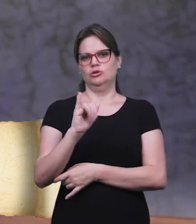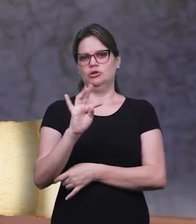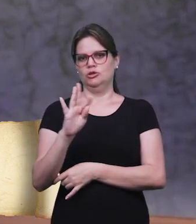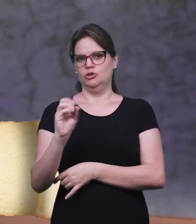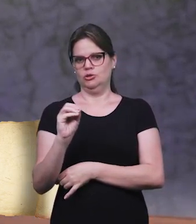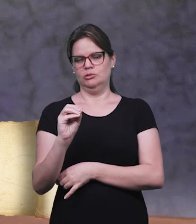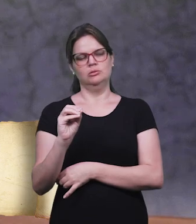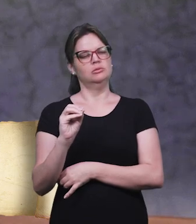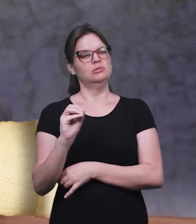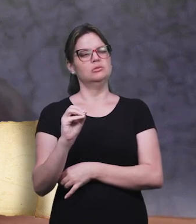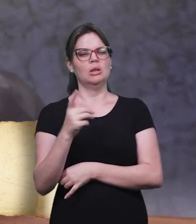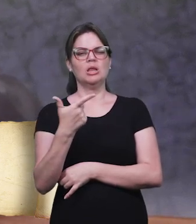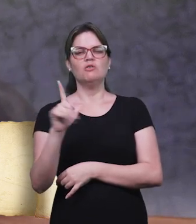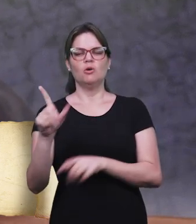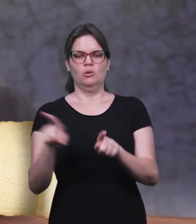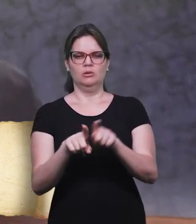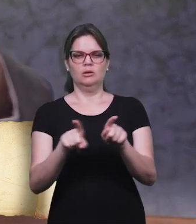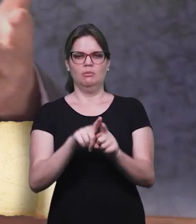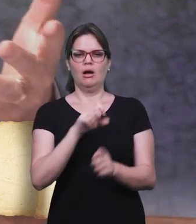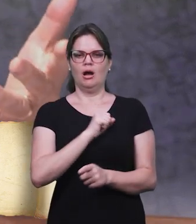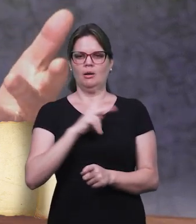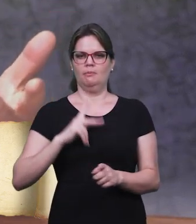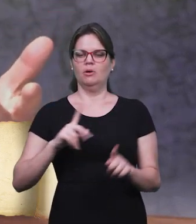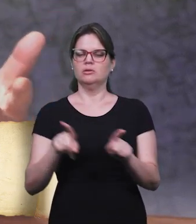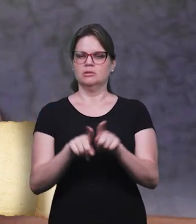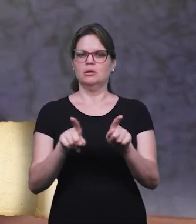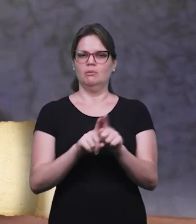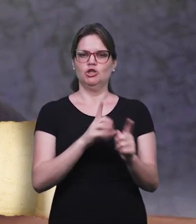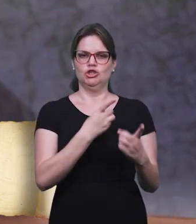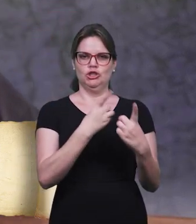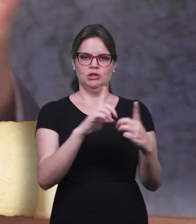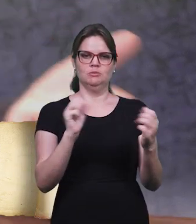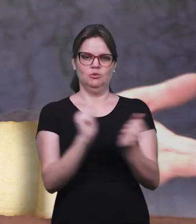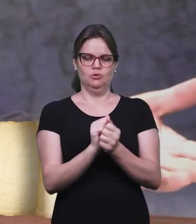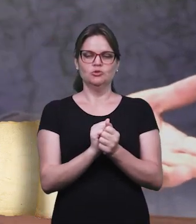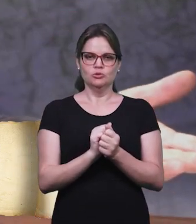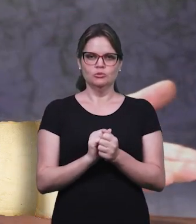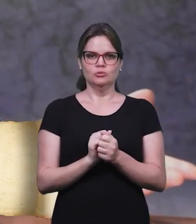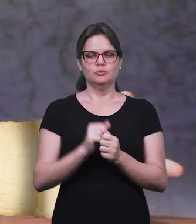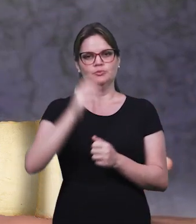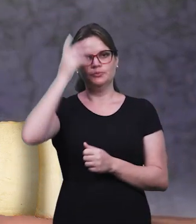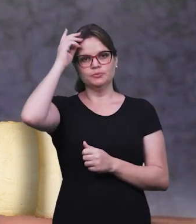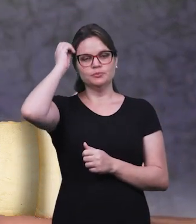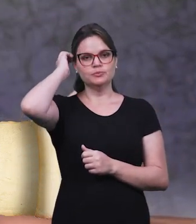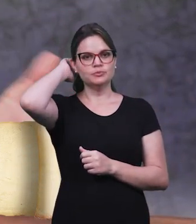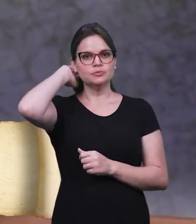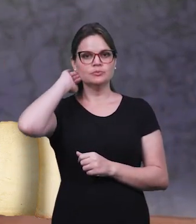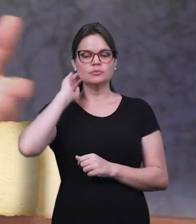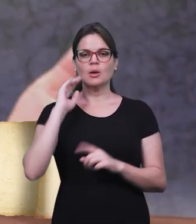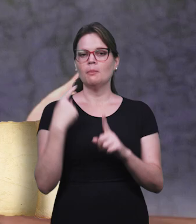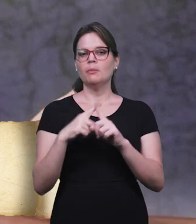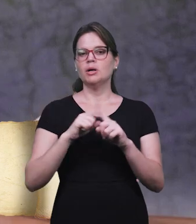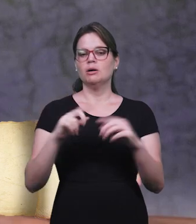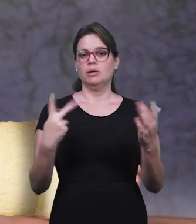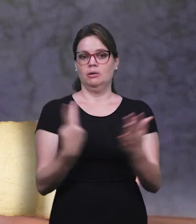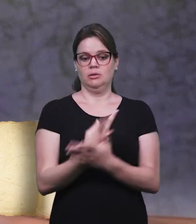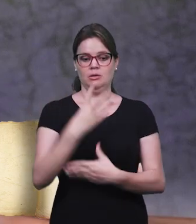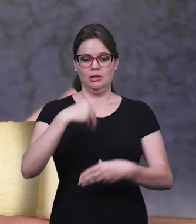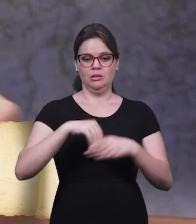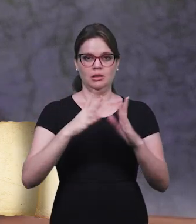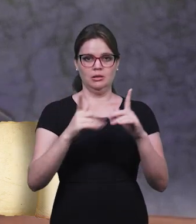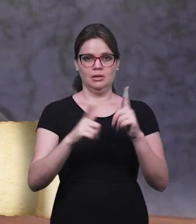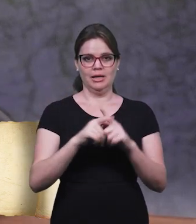igreja de Antioquia eles estavam sendo incomodados pelos judeus que diziam que deveriam guardar a lei de Moisés. Esse foi o motivo da